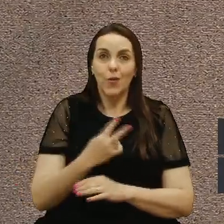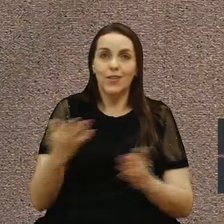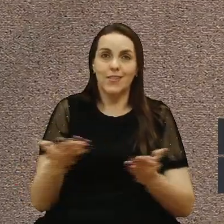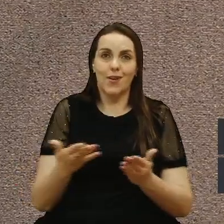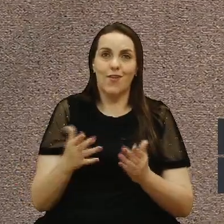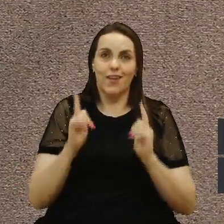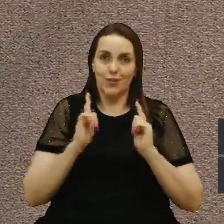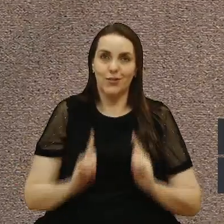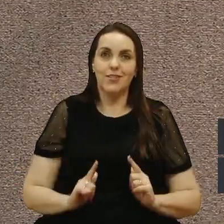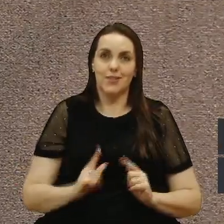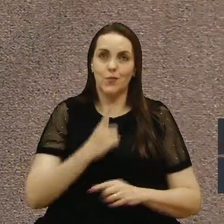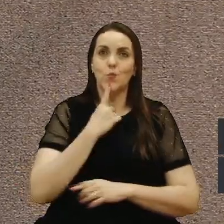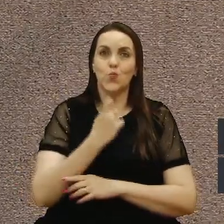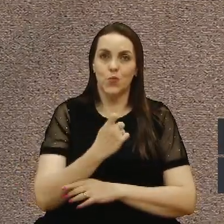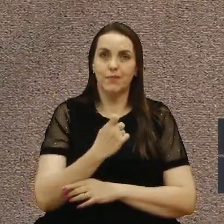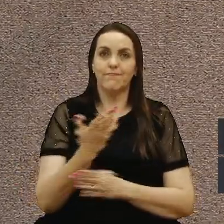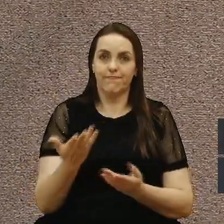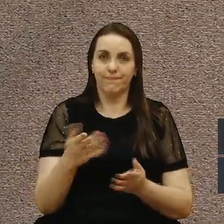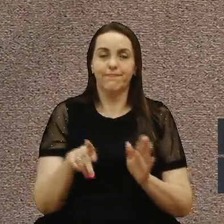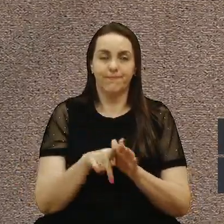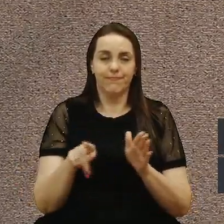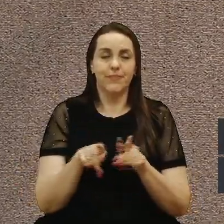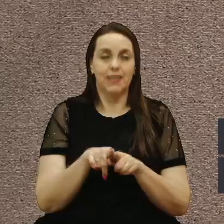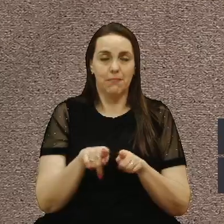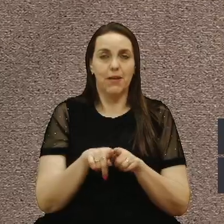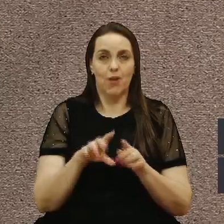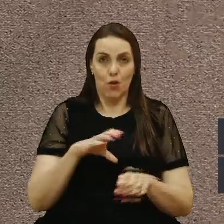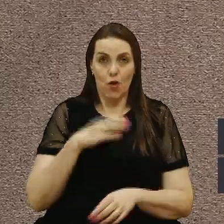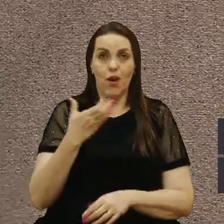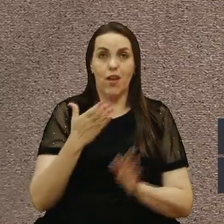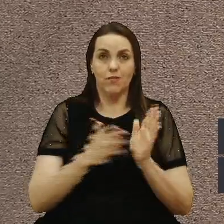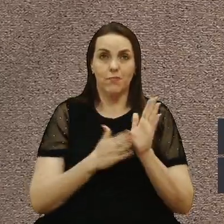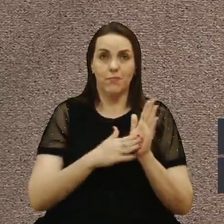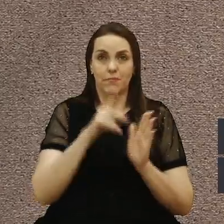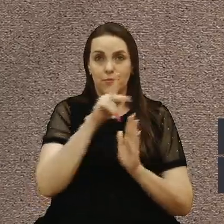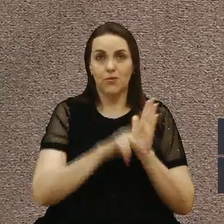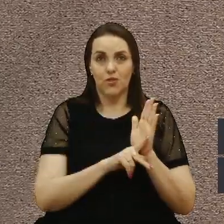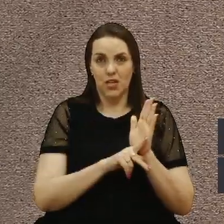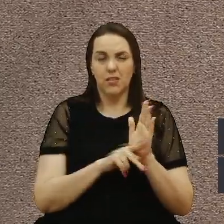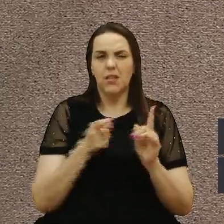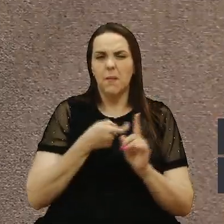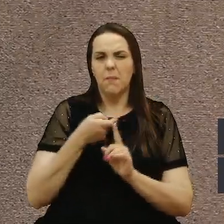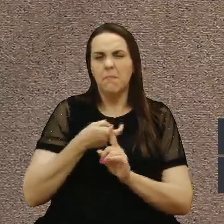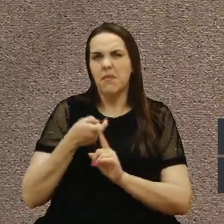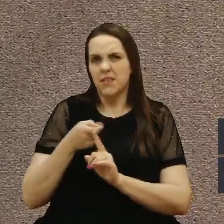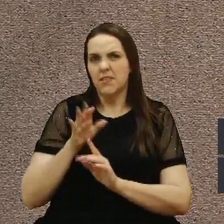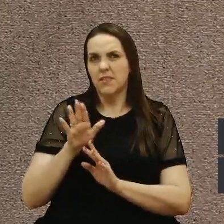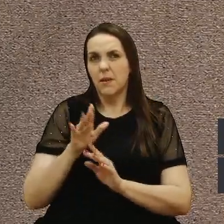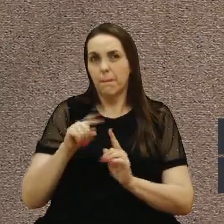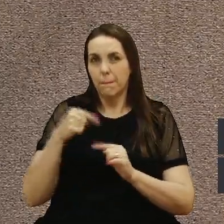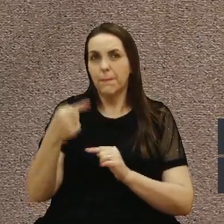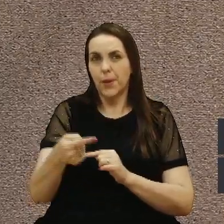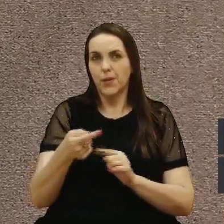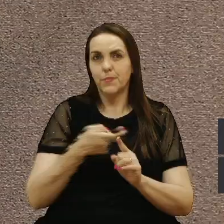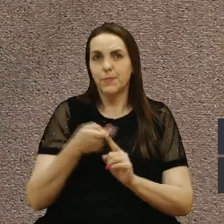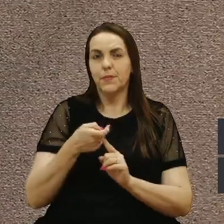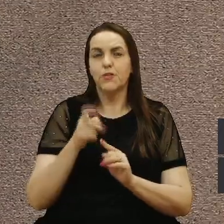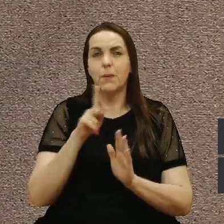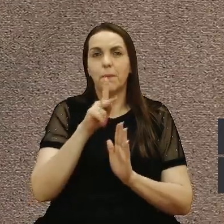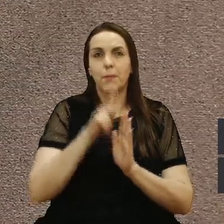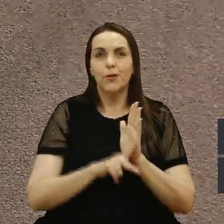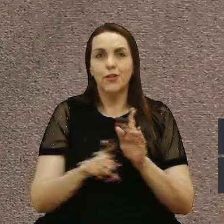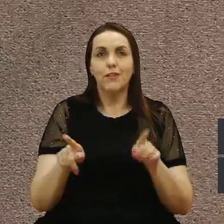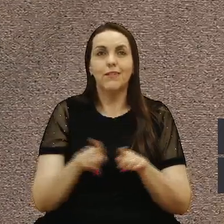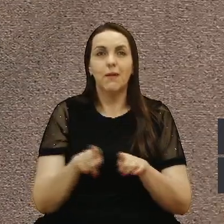Wes, que vem fazendo isso, e teve a coragem também de propor este projeto, que inclusive daqui a uns meses, né, acredito que no próximo mês, nós já temos aí o projeto também